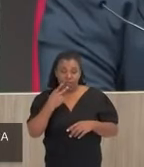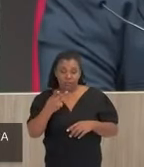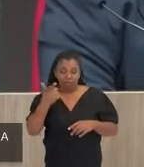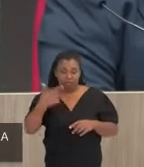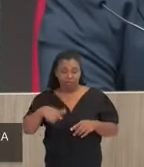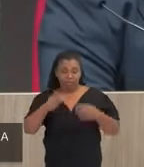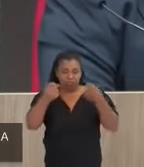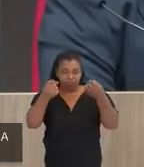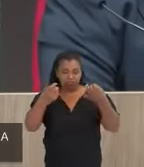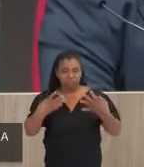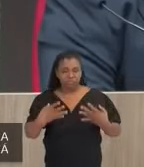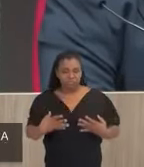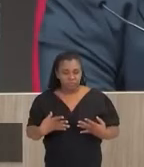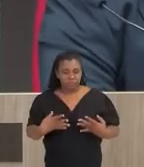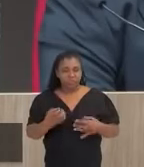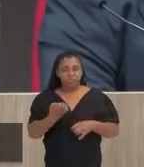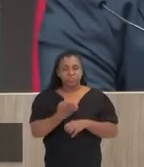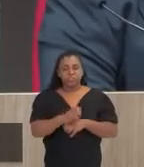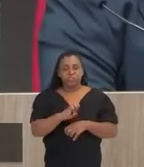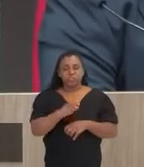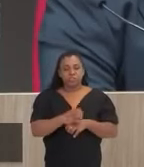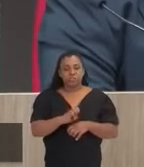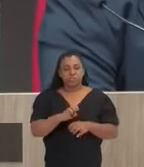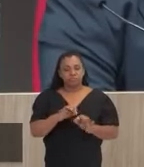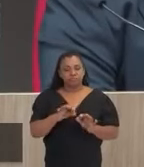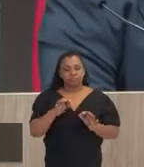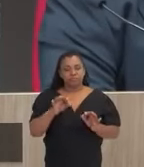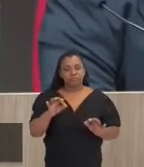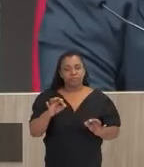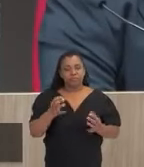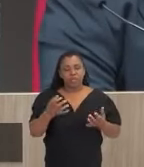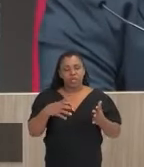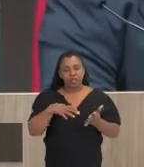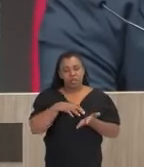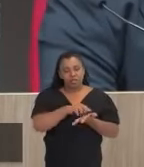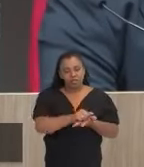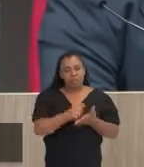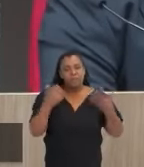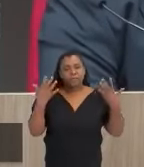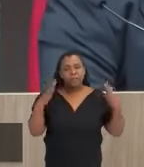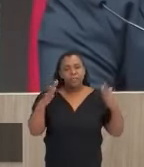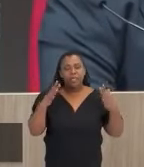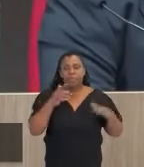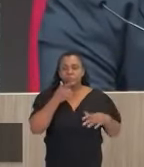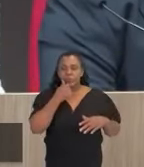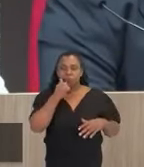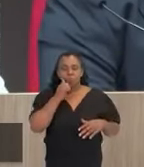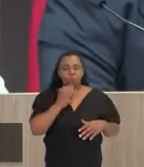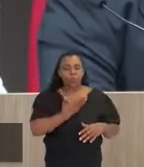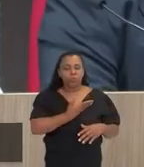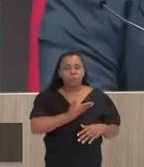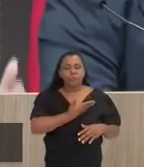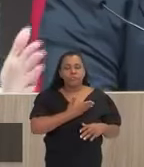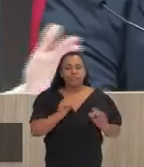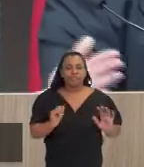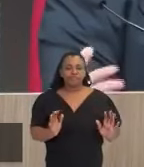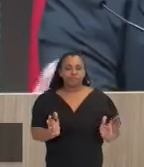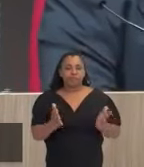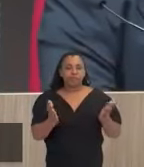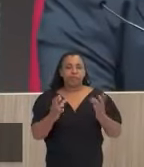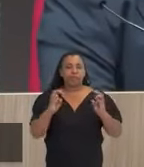né, nos estágios. Então, queria registrar aqui meus parabéns aos colegas que estão promovendo esse evento. Logo que o doutor Gerson me convidou, assumi